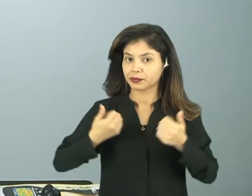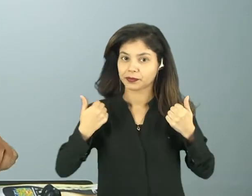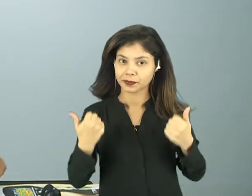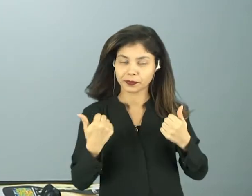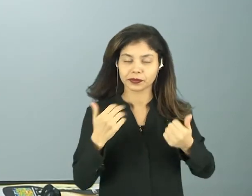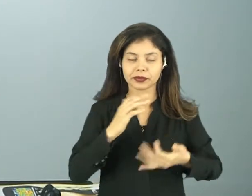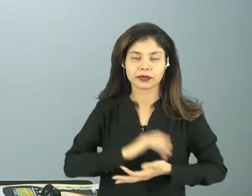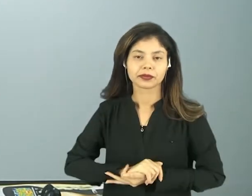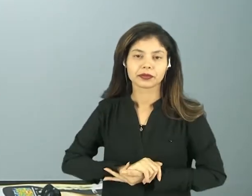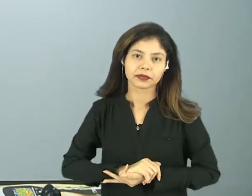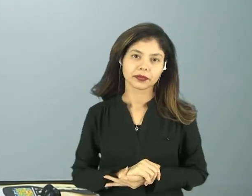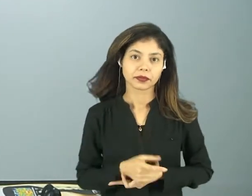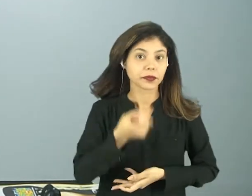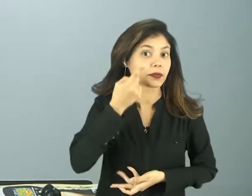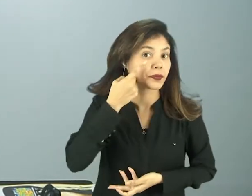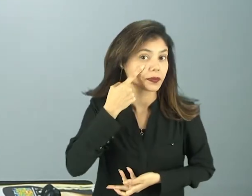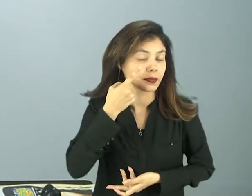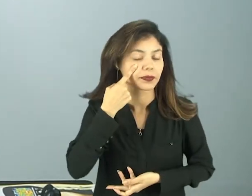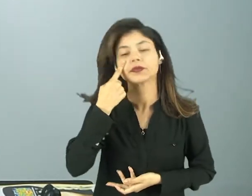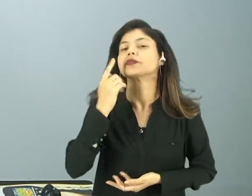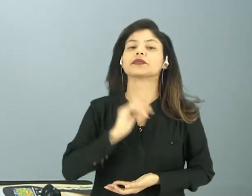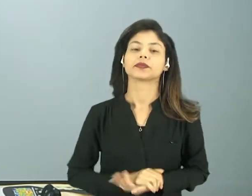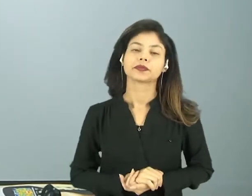lá. Olhem aqui